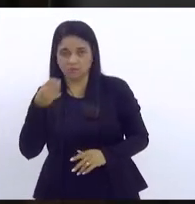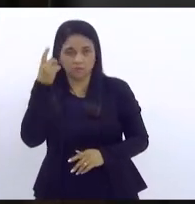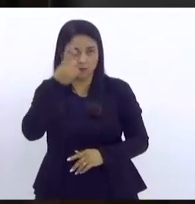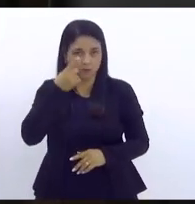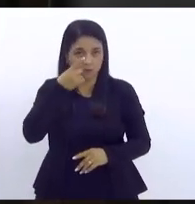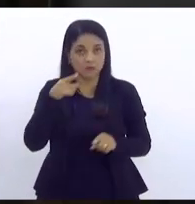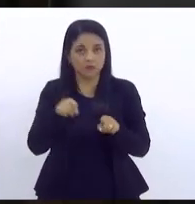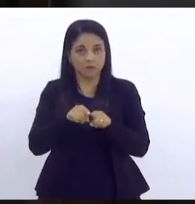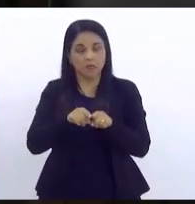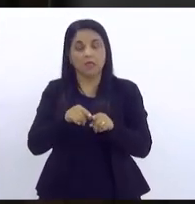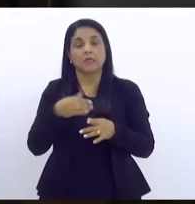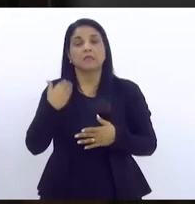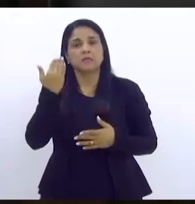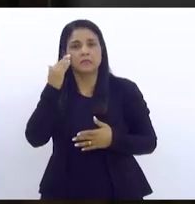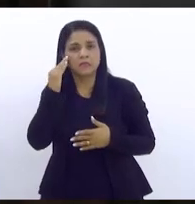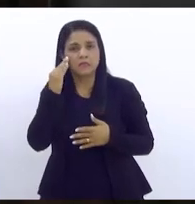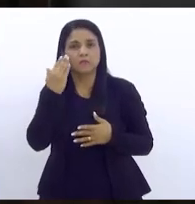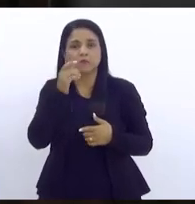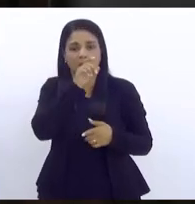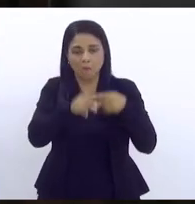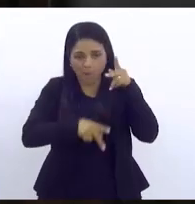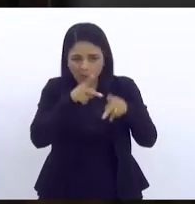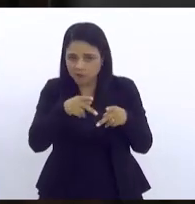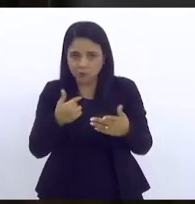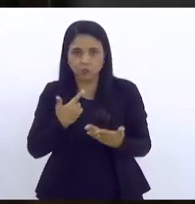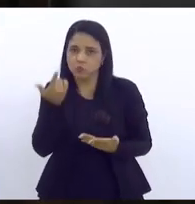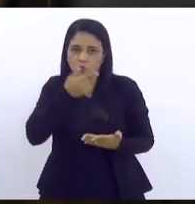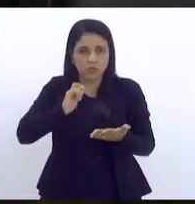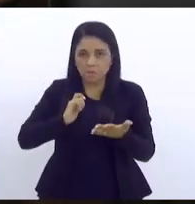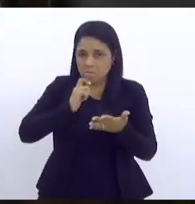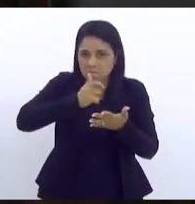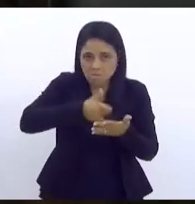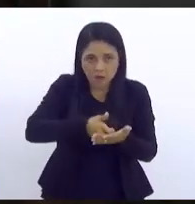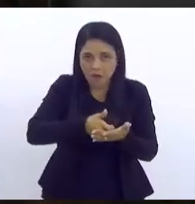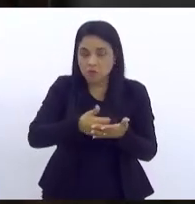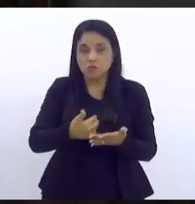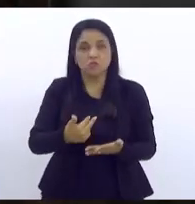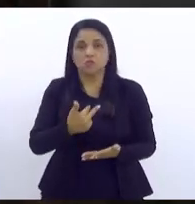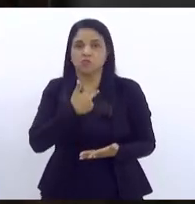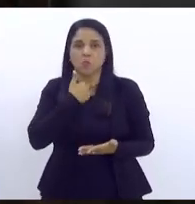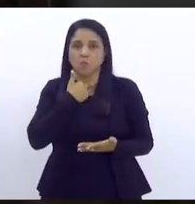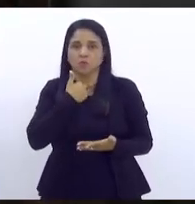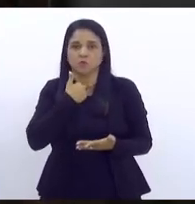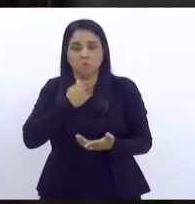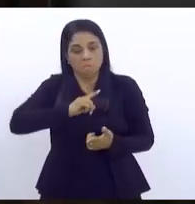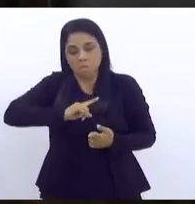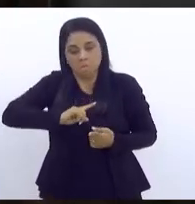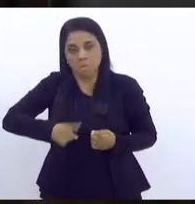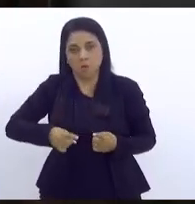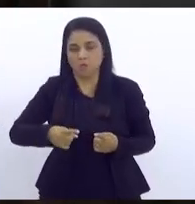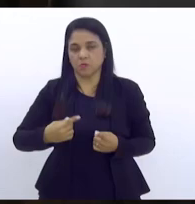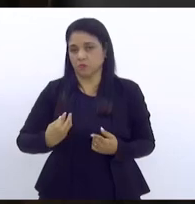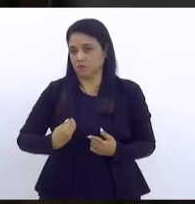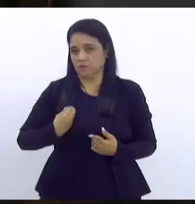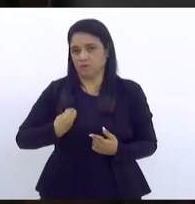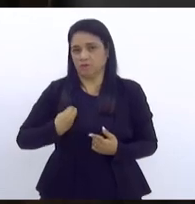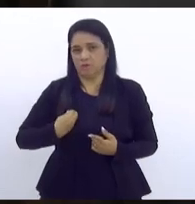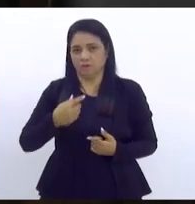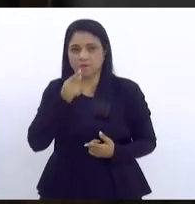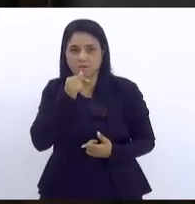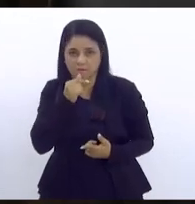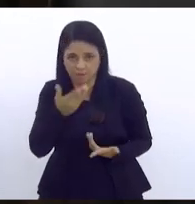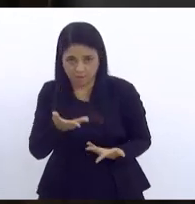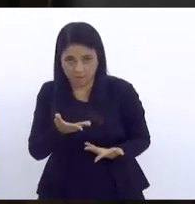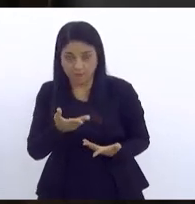aqueles que não puderem pagar a tarifa não podem ser retirados do seu mínimo vital como tanto falou o defensor aqui aqui então também a